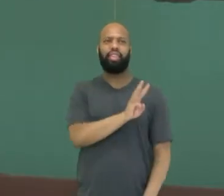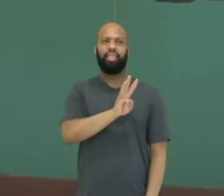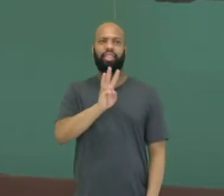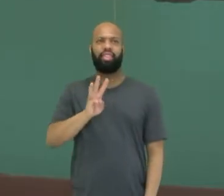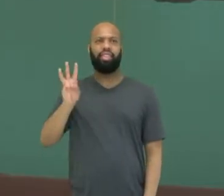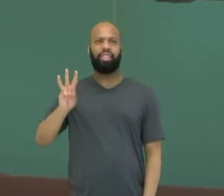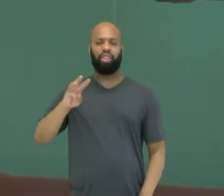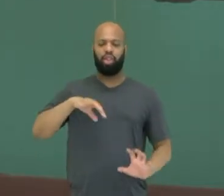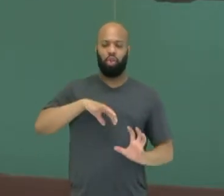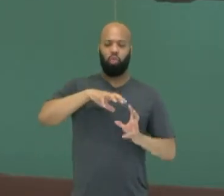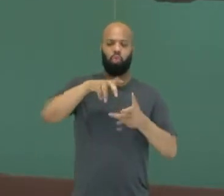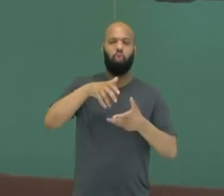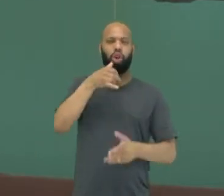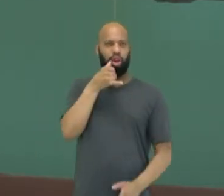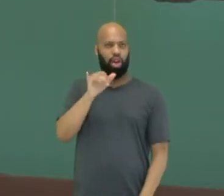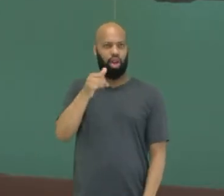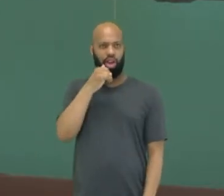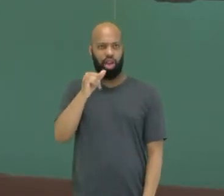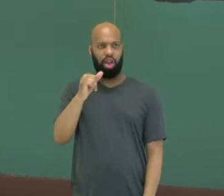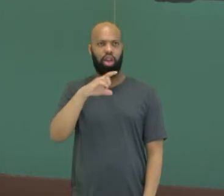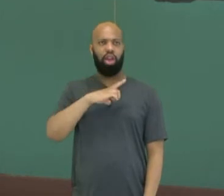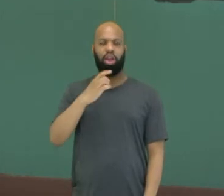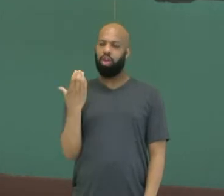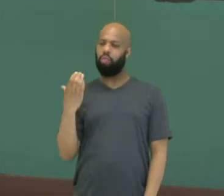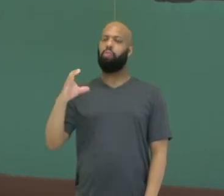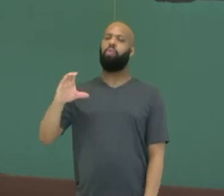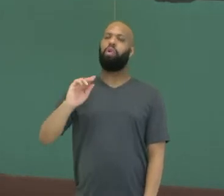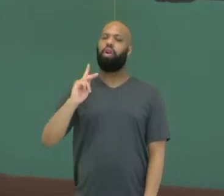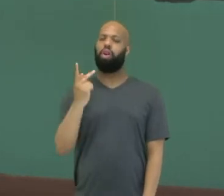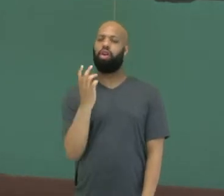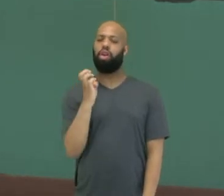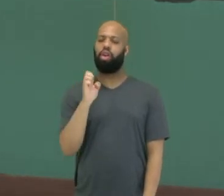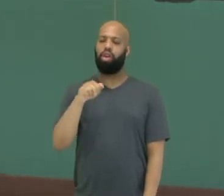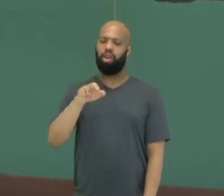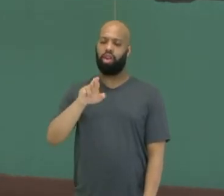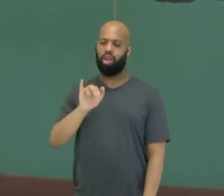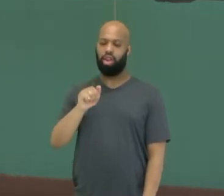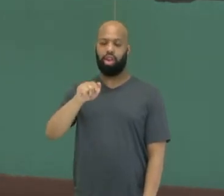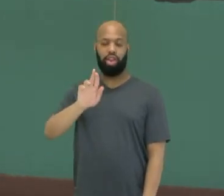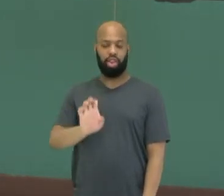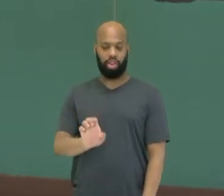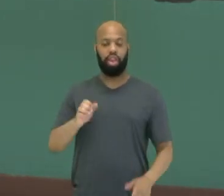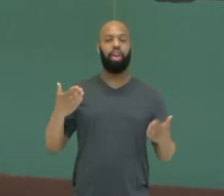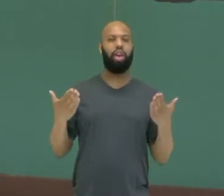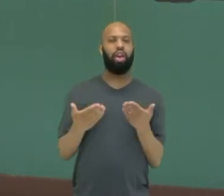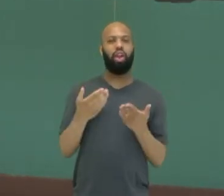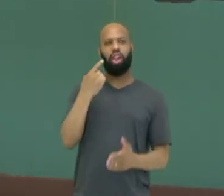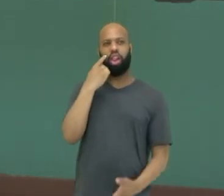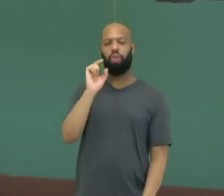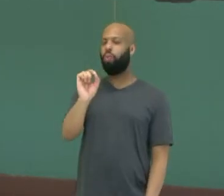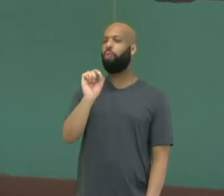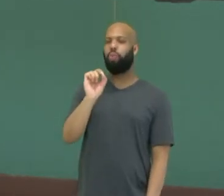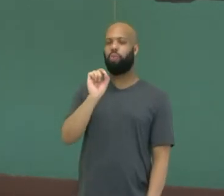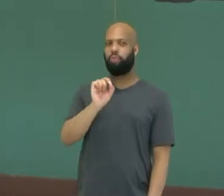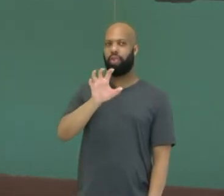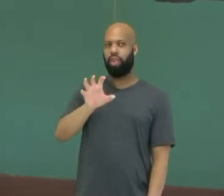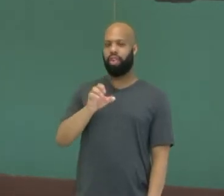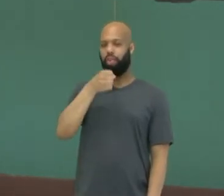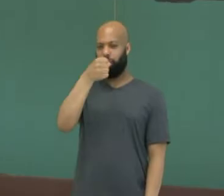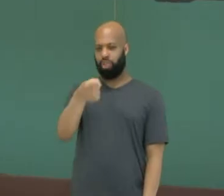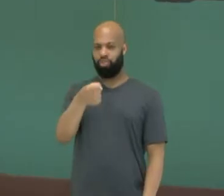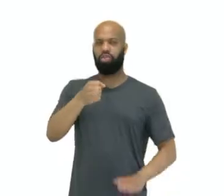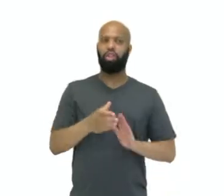da Elétrica. Foi publicado por Henrique Matede. Então vamos dar uma olhada no que diz essa reportagem?